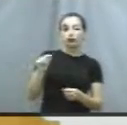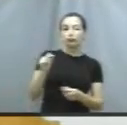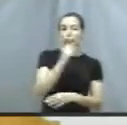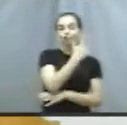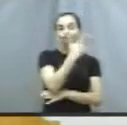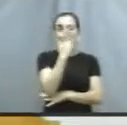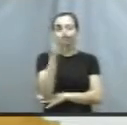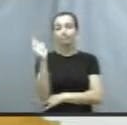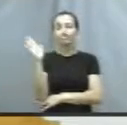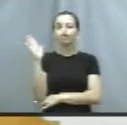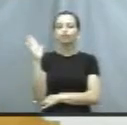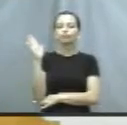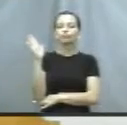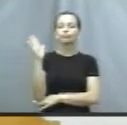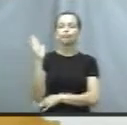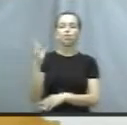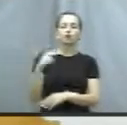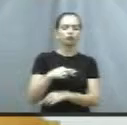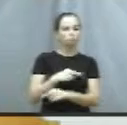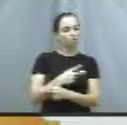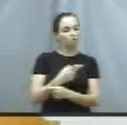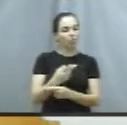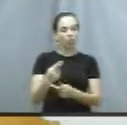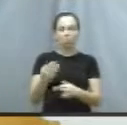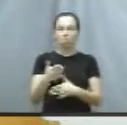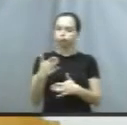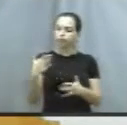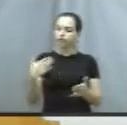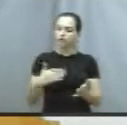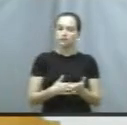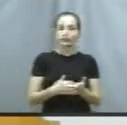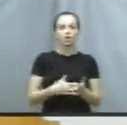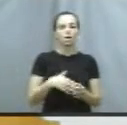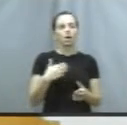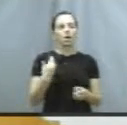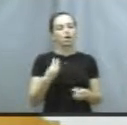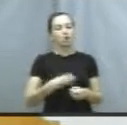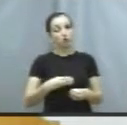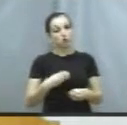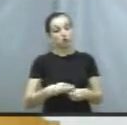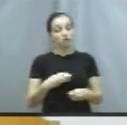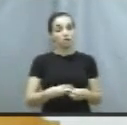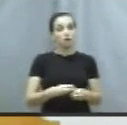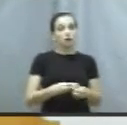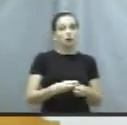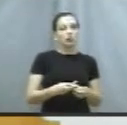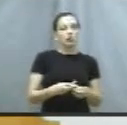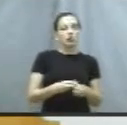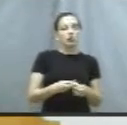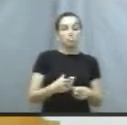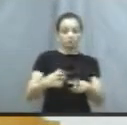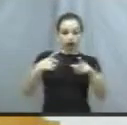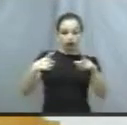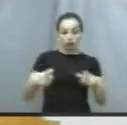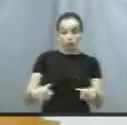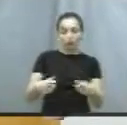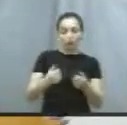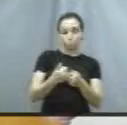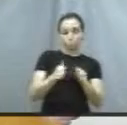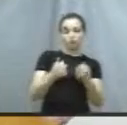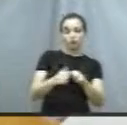um reflexo, porque como ela, existem outras na cidade. Do lado daquela praça é o ponto de ônibus, onde as mulheres que trabalham na